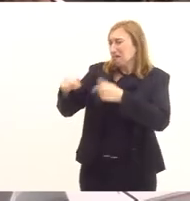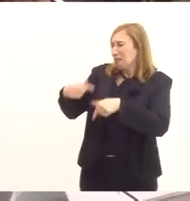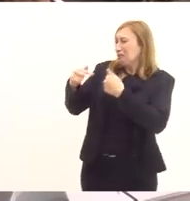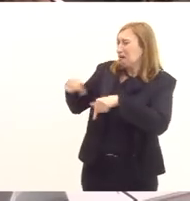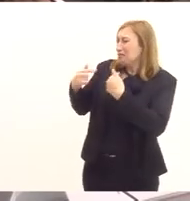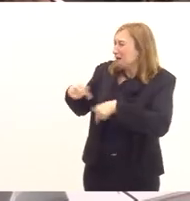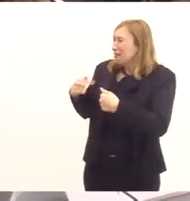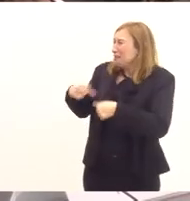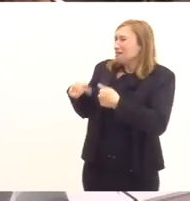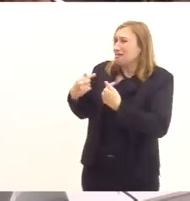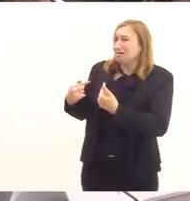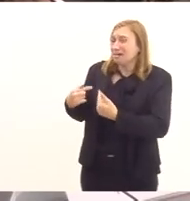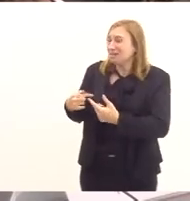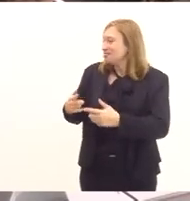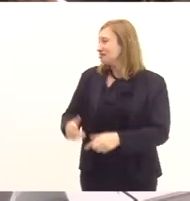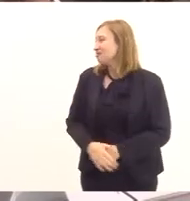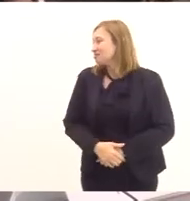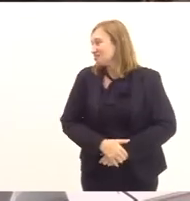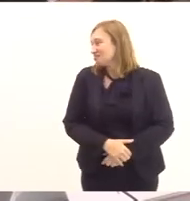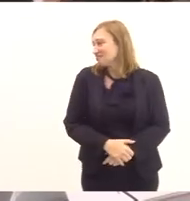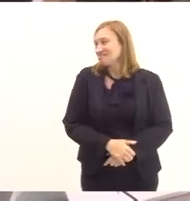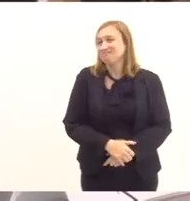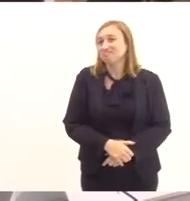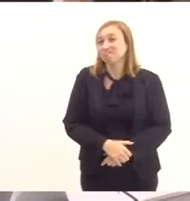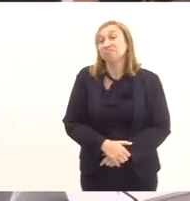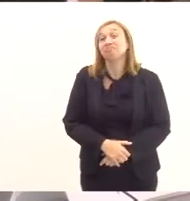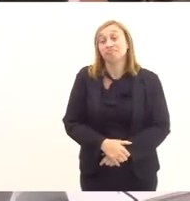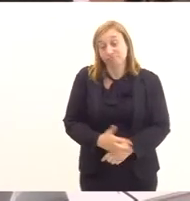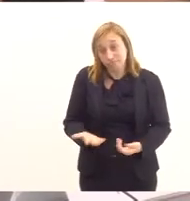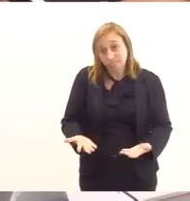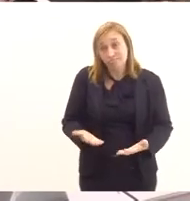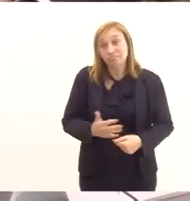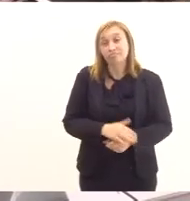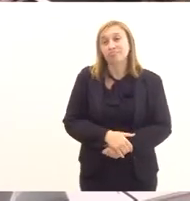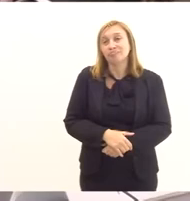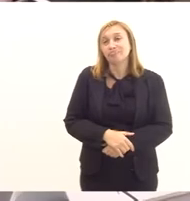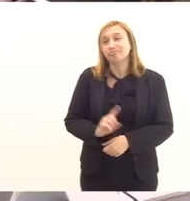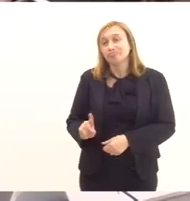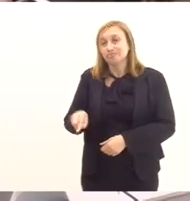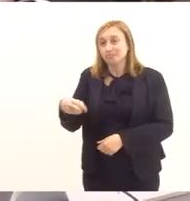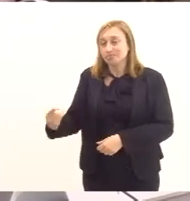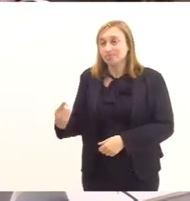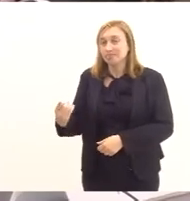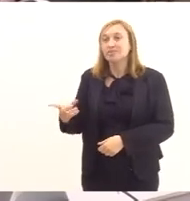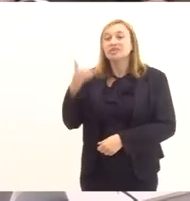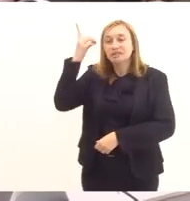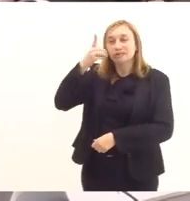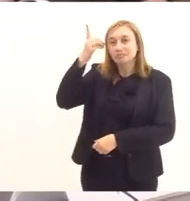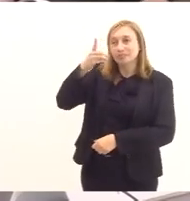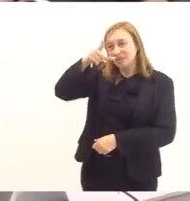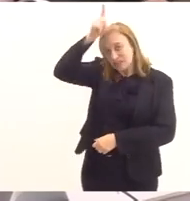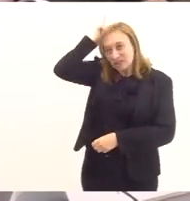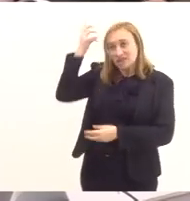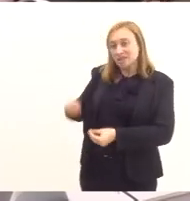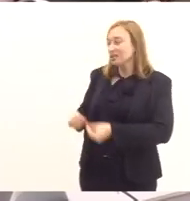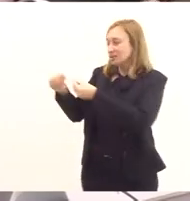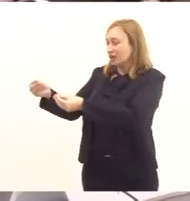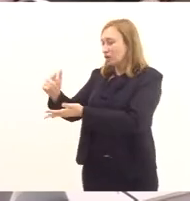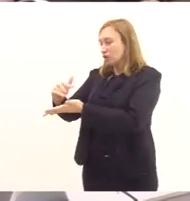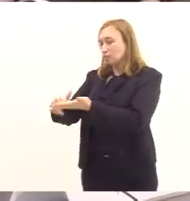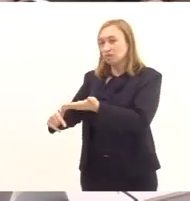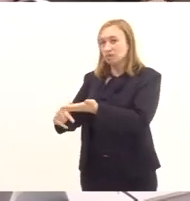que está sendo perseguido a e na sequência ele foi o gabinete Deputado Luiz Paulo entregou